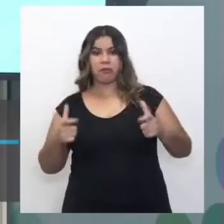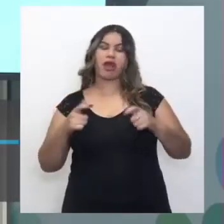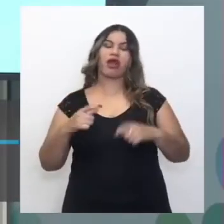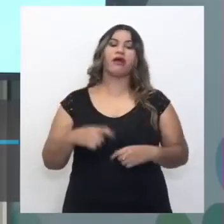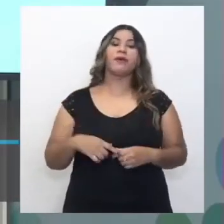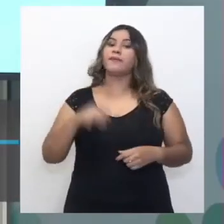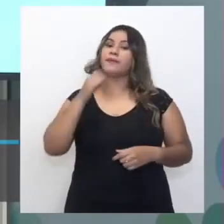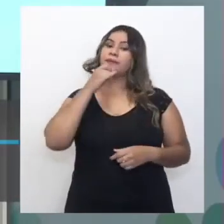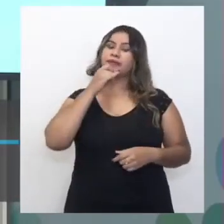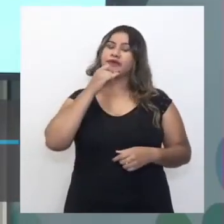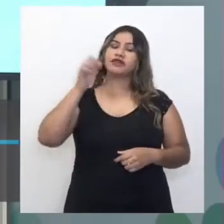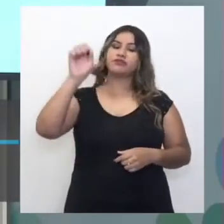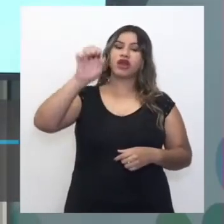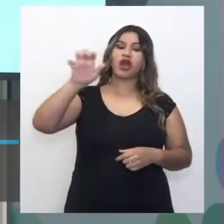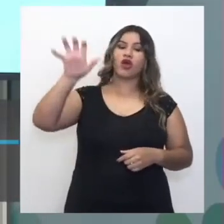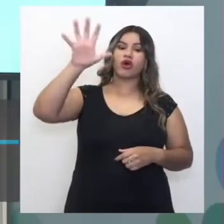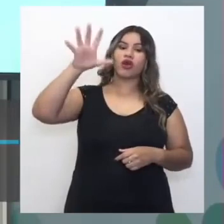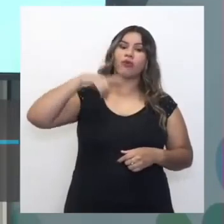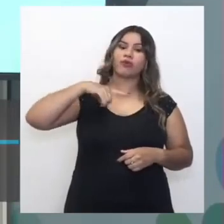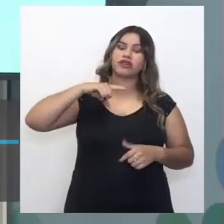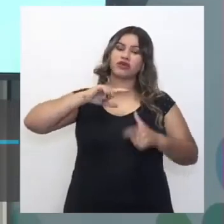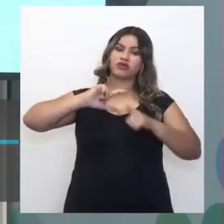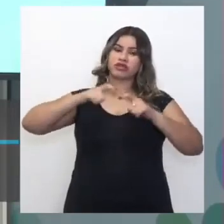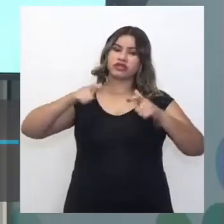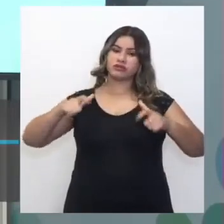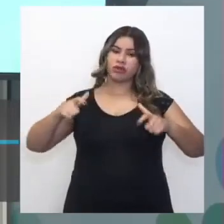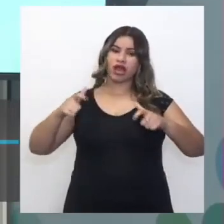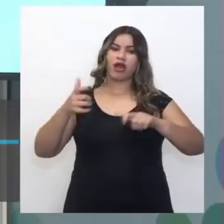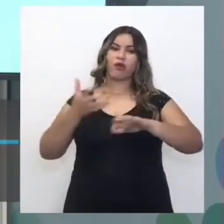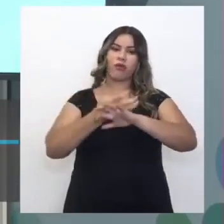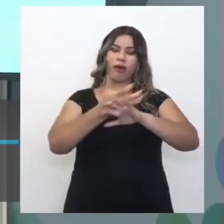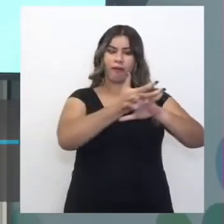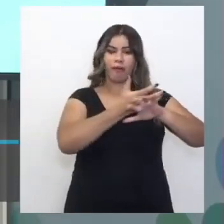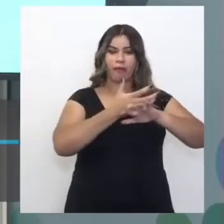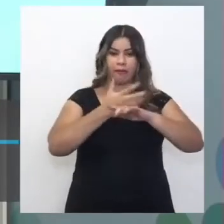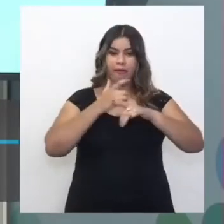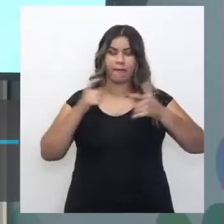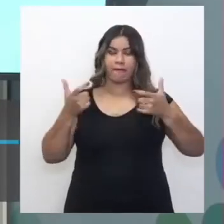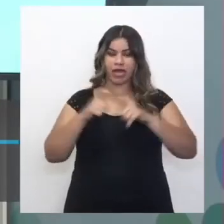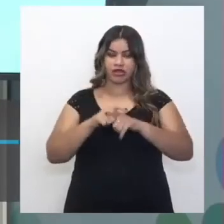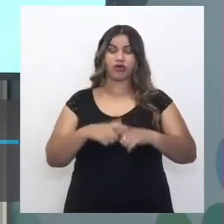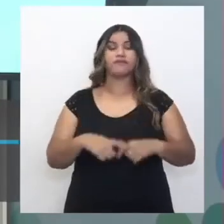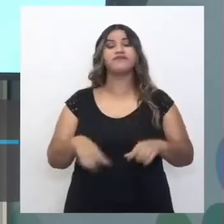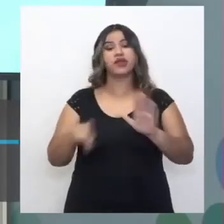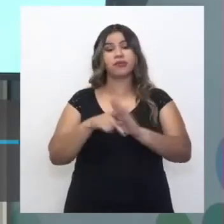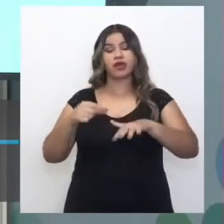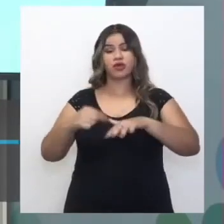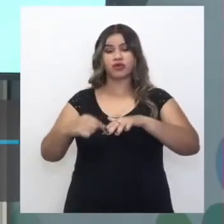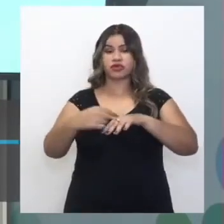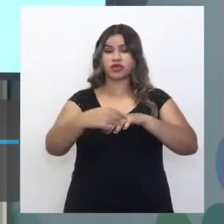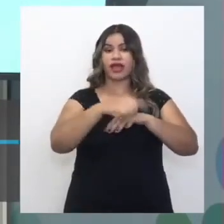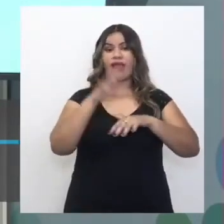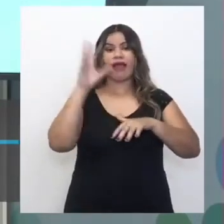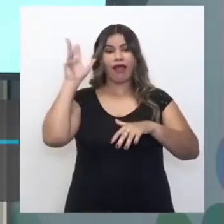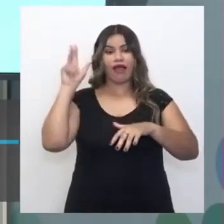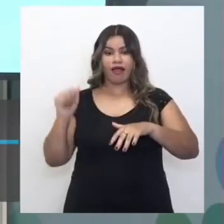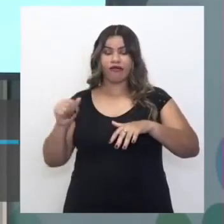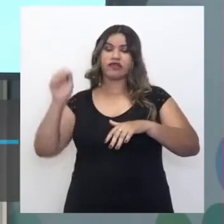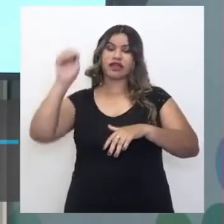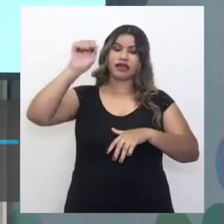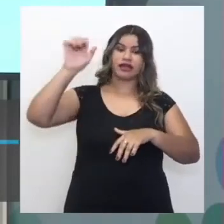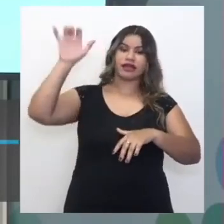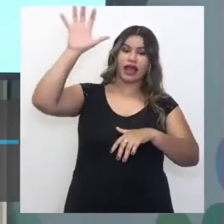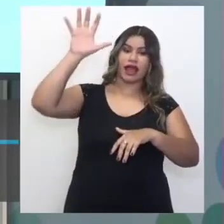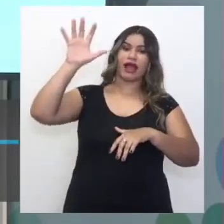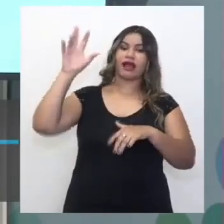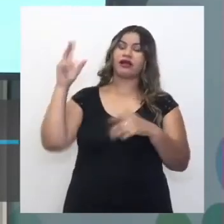um crescimento vegetativo menor, né, a gente tem aí o continente africano, o continente asiático, ainda com uma perspectiva de aumento, de